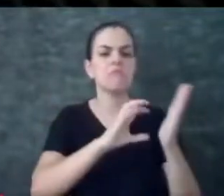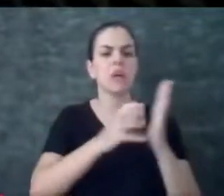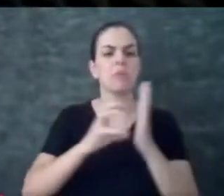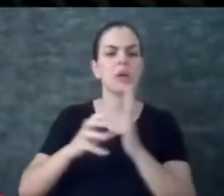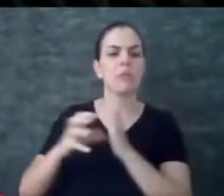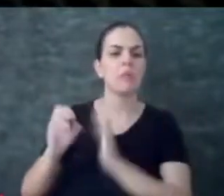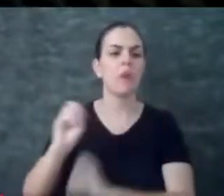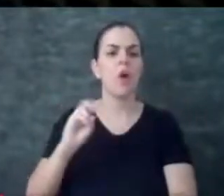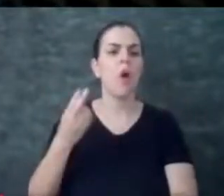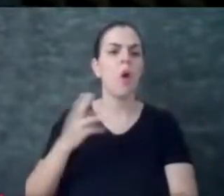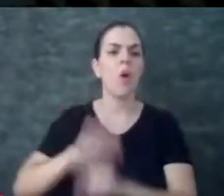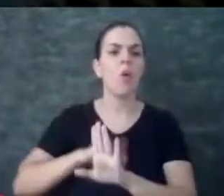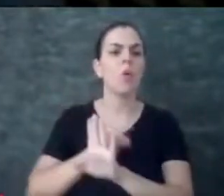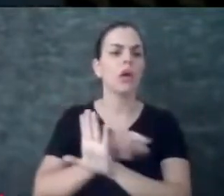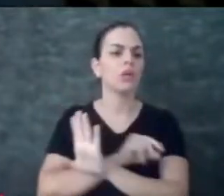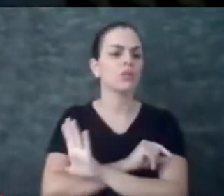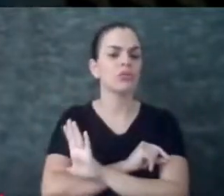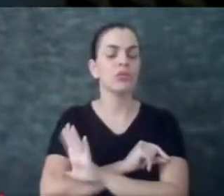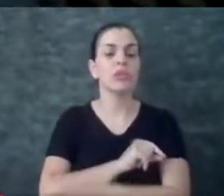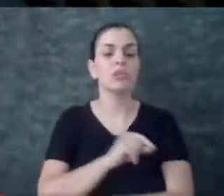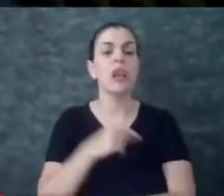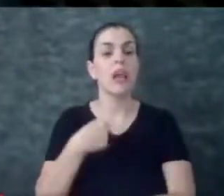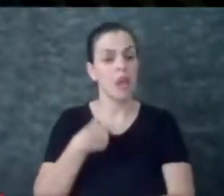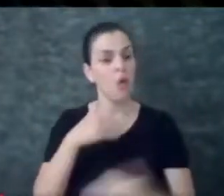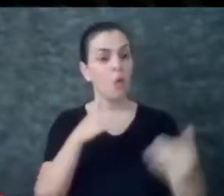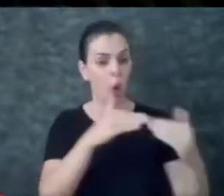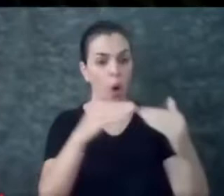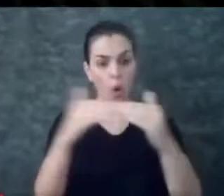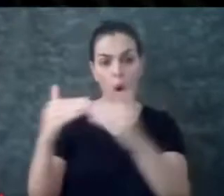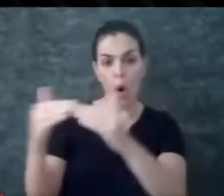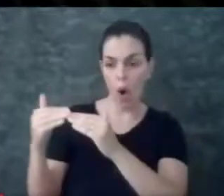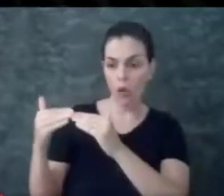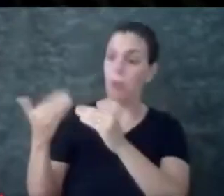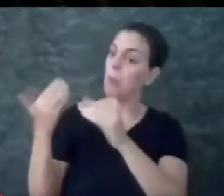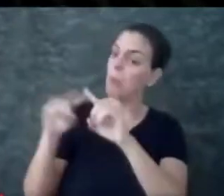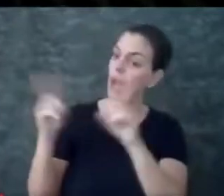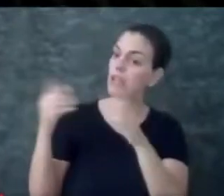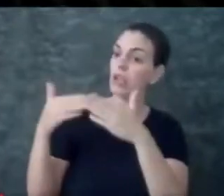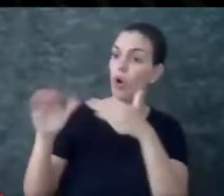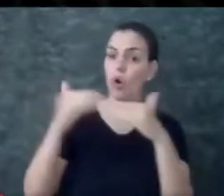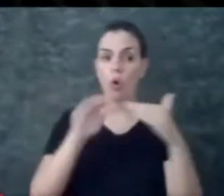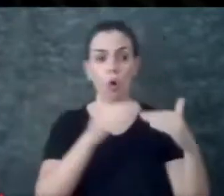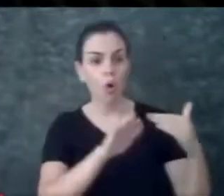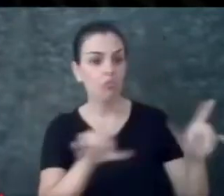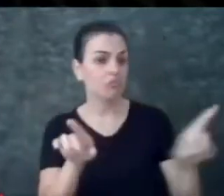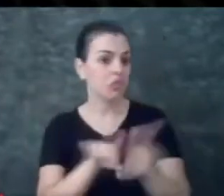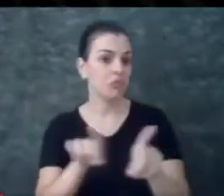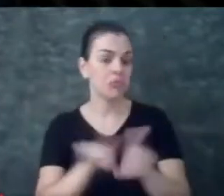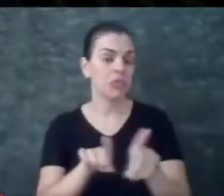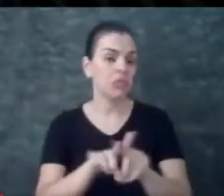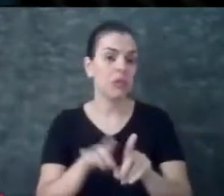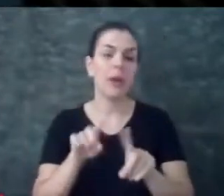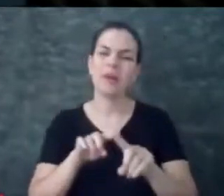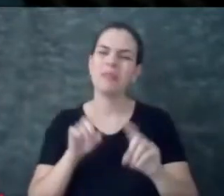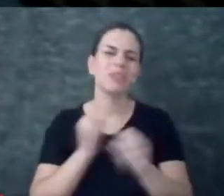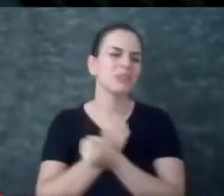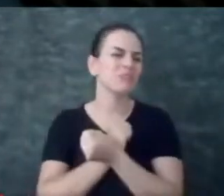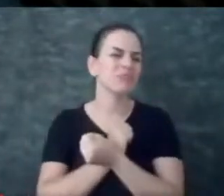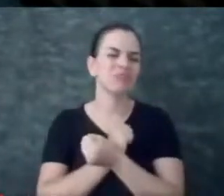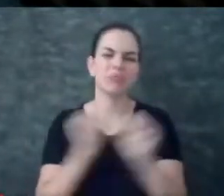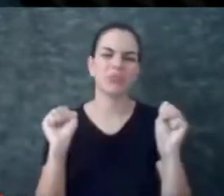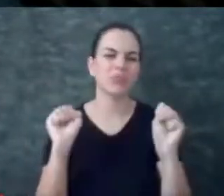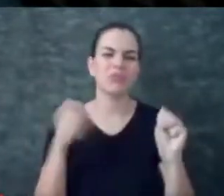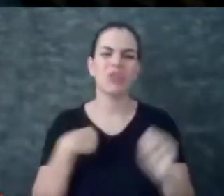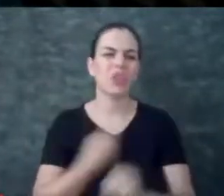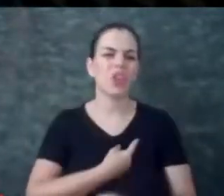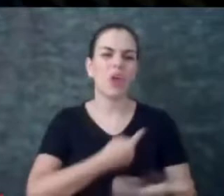ideológica eu aqui concordo com muitos e discordo de outros do ponto de vista ideológico mas não é possível que não haja um consenso